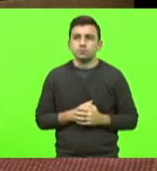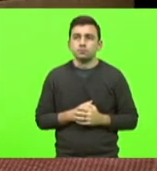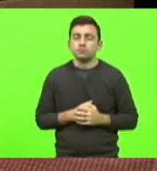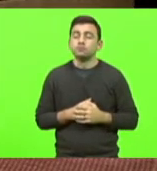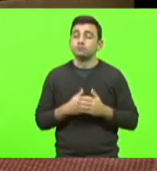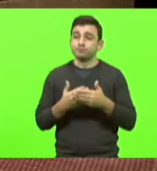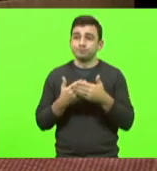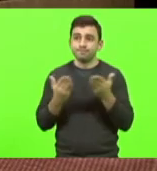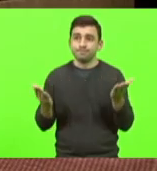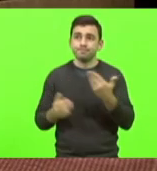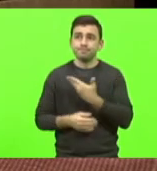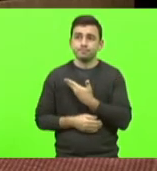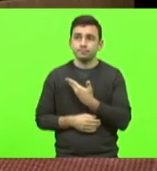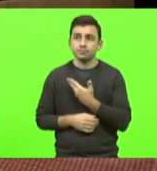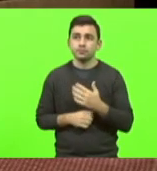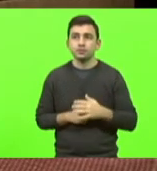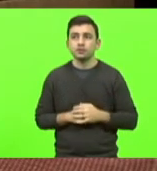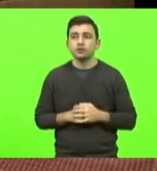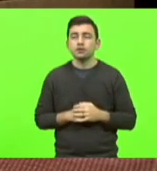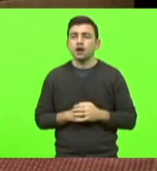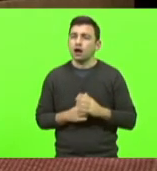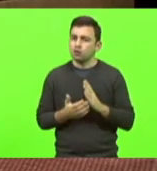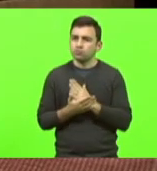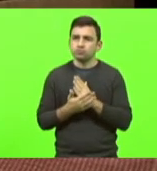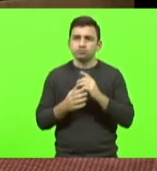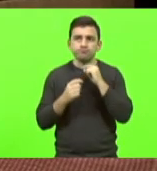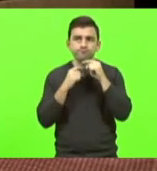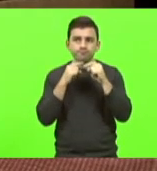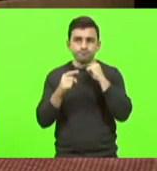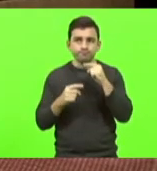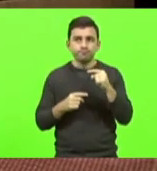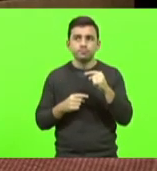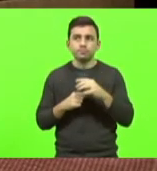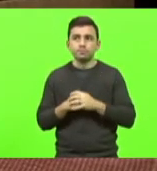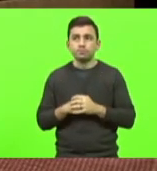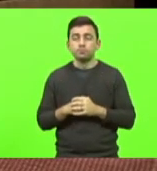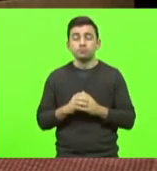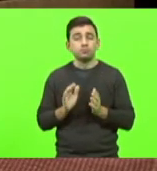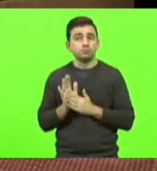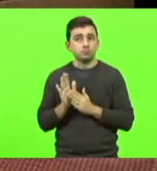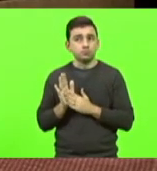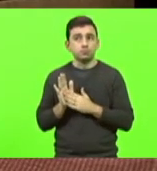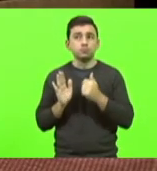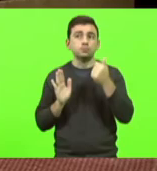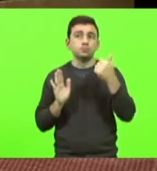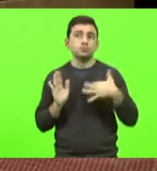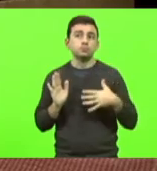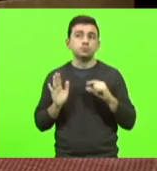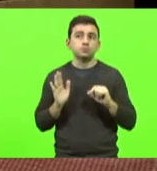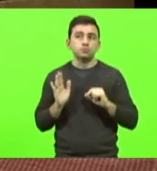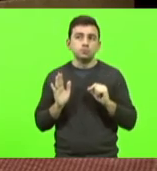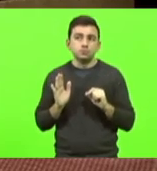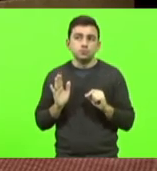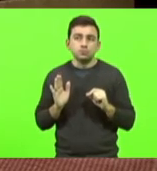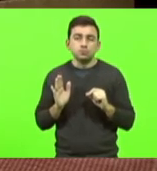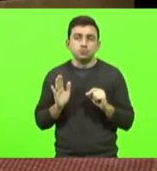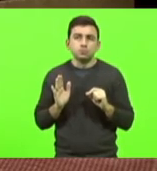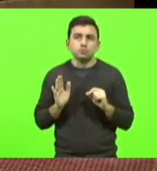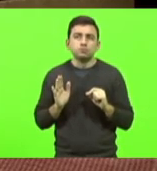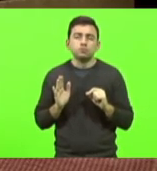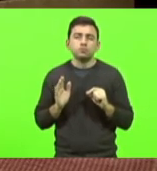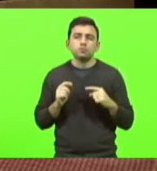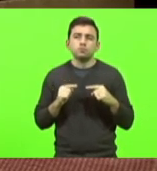É acho que ficou alguma dúvida para alguns mas ele trata justamente da parte que fala